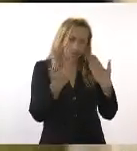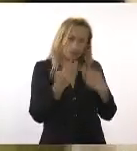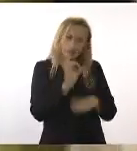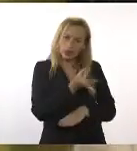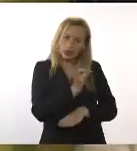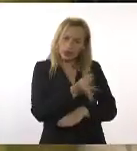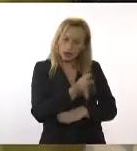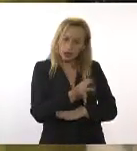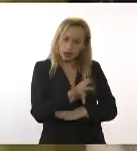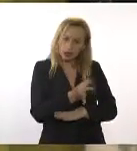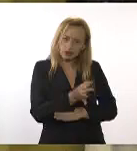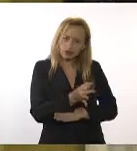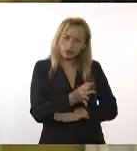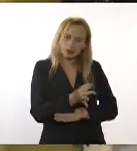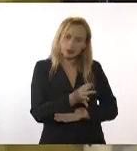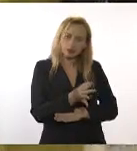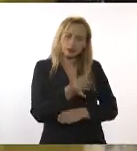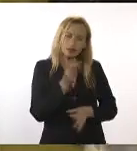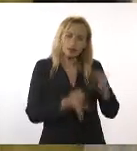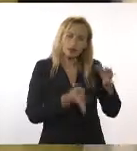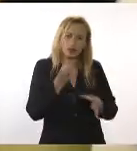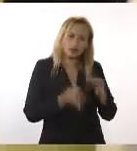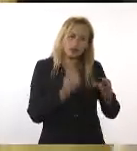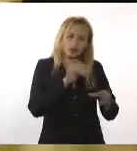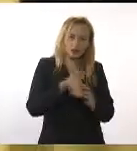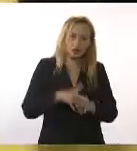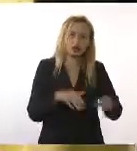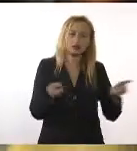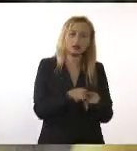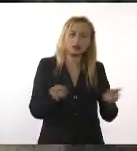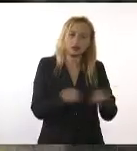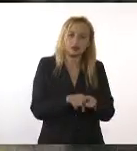homologada no Tribunal Eleitoral e também